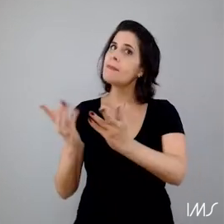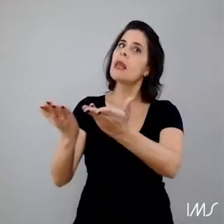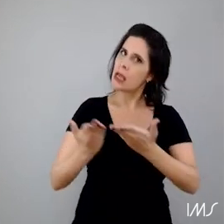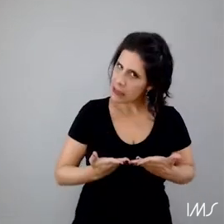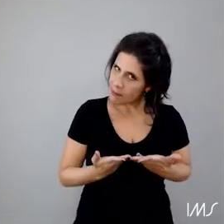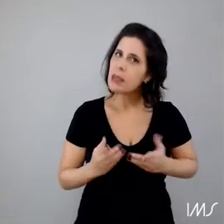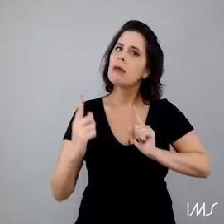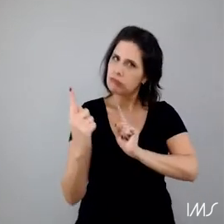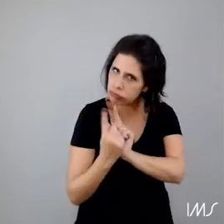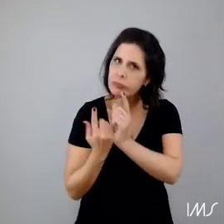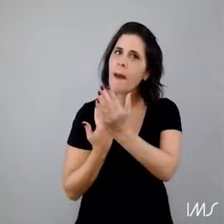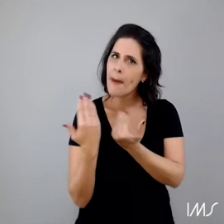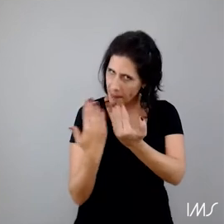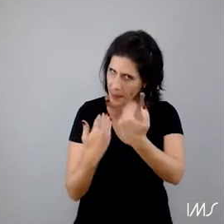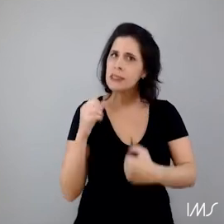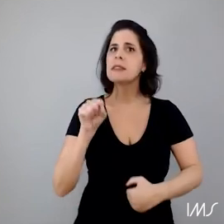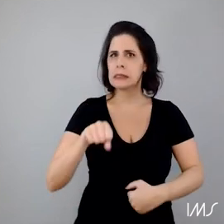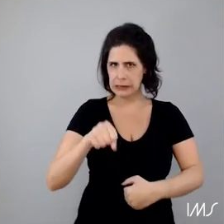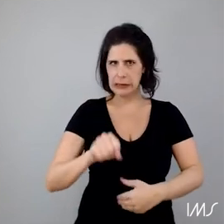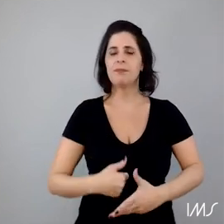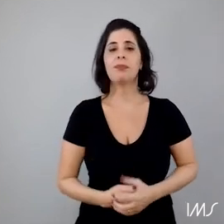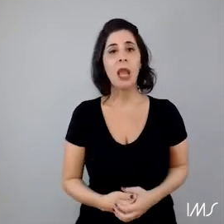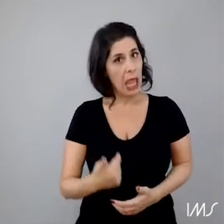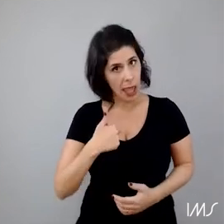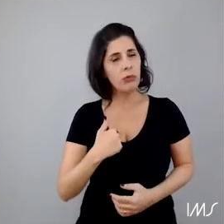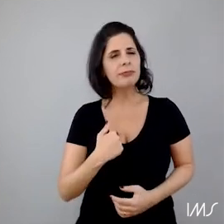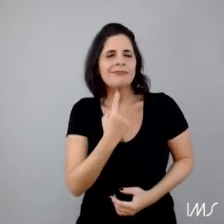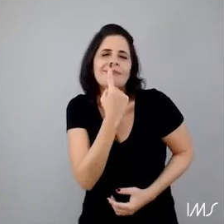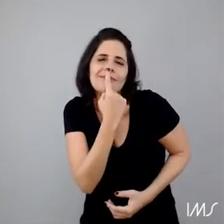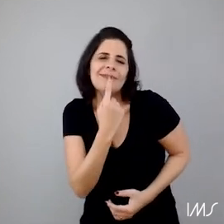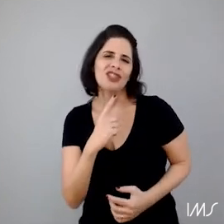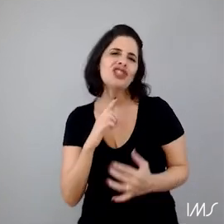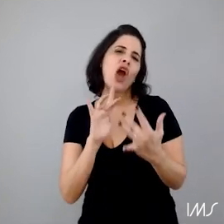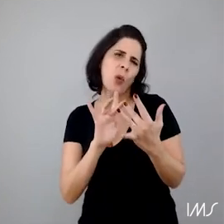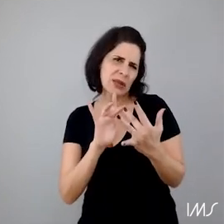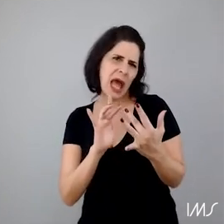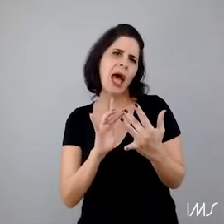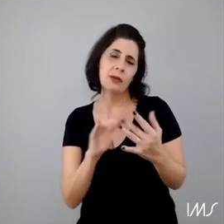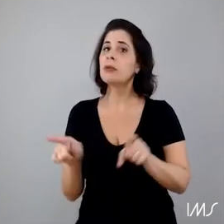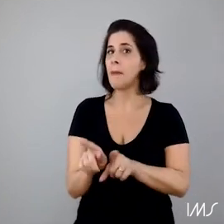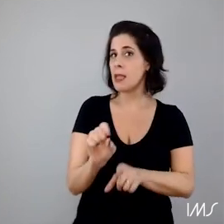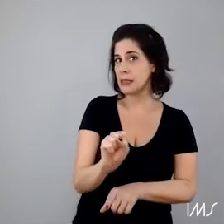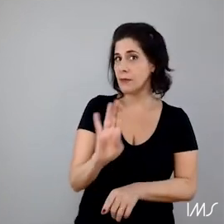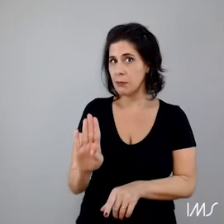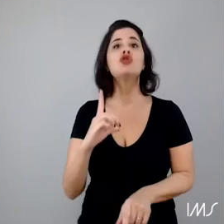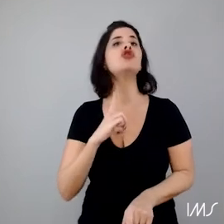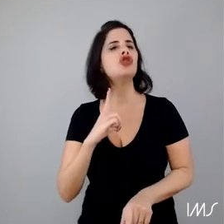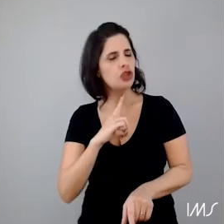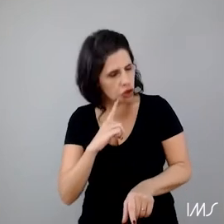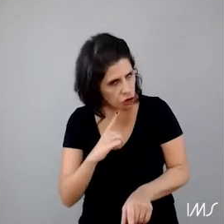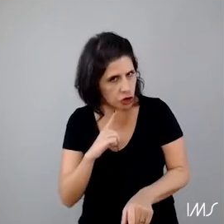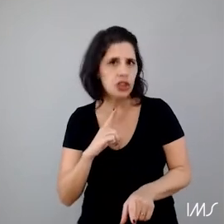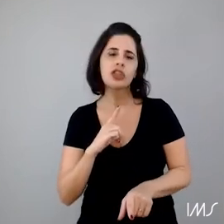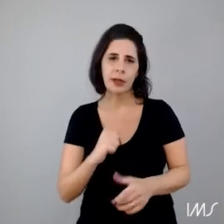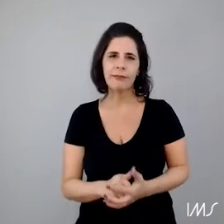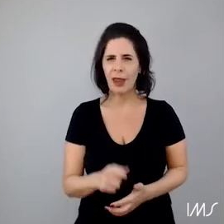E você vê que belo prefácio que ele faz para ela no livro Notas, não é? da